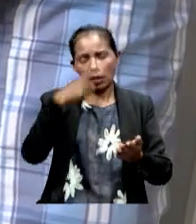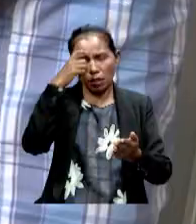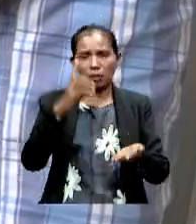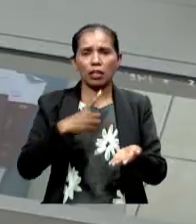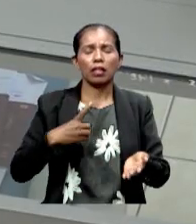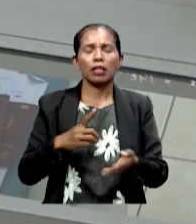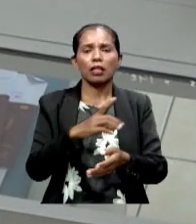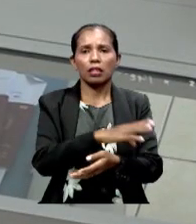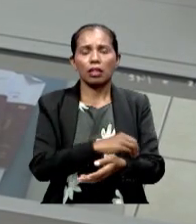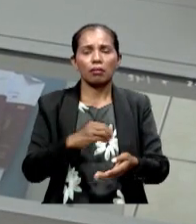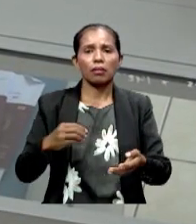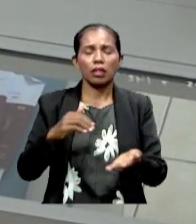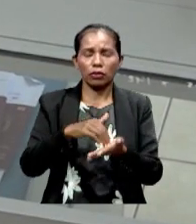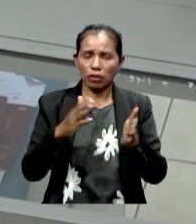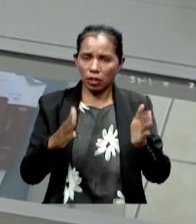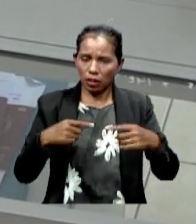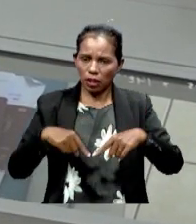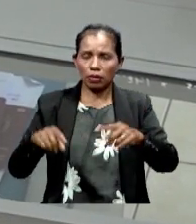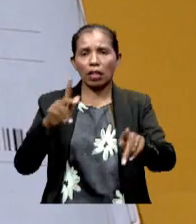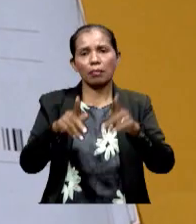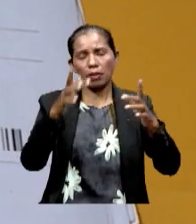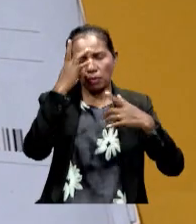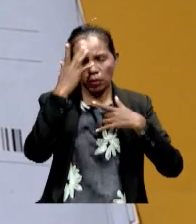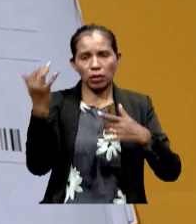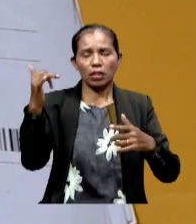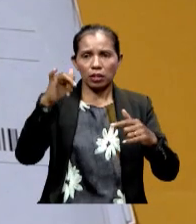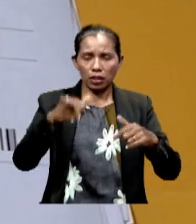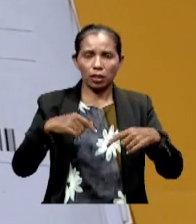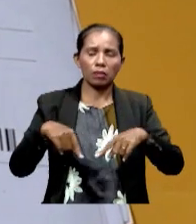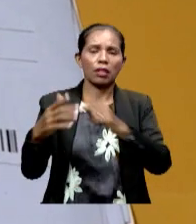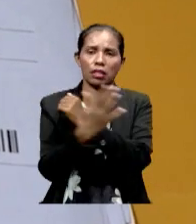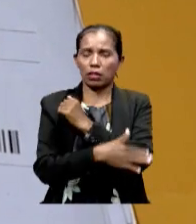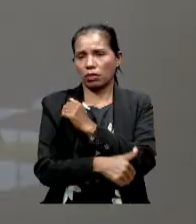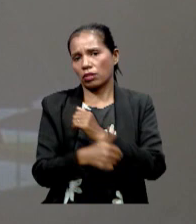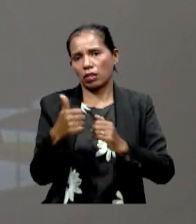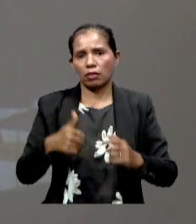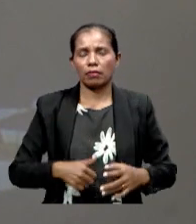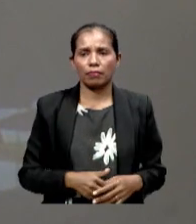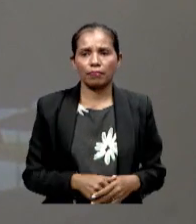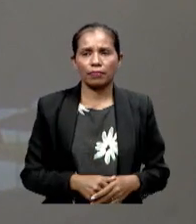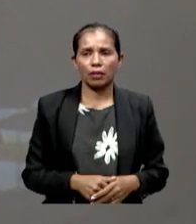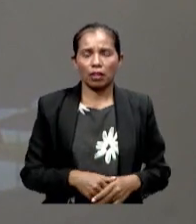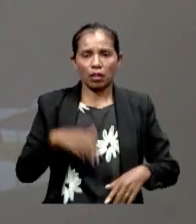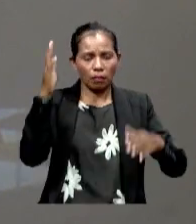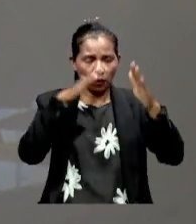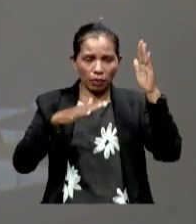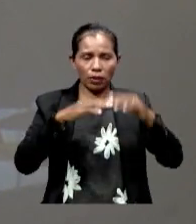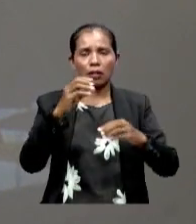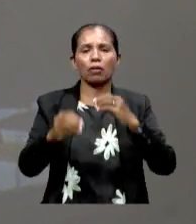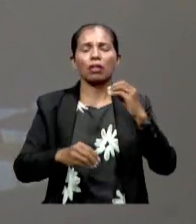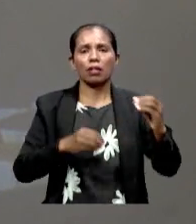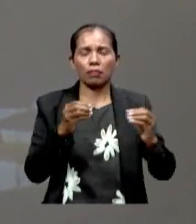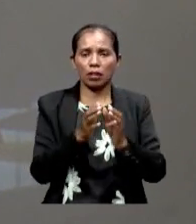sira atuhalo estudo, no paciente sira atuhalo tratamento e railiur. Problema ainda mais caderneta